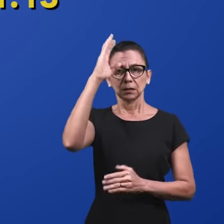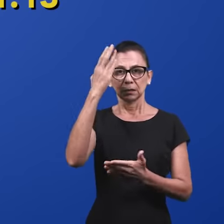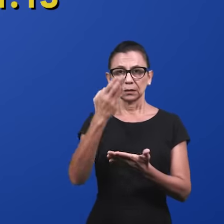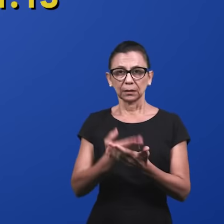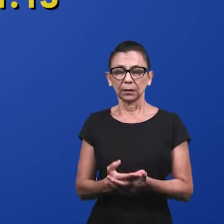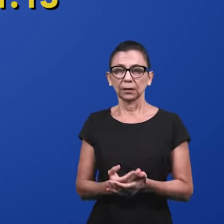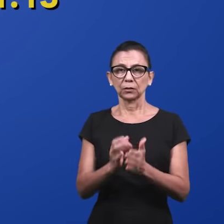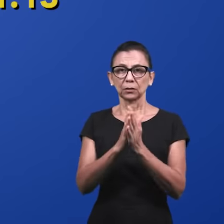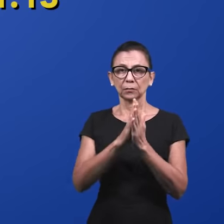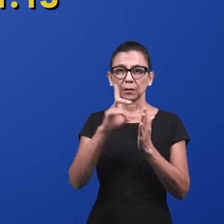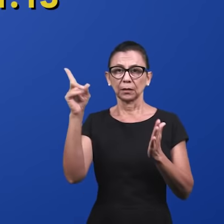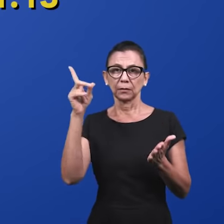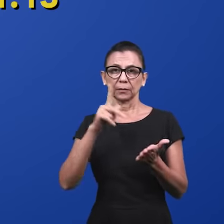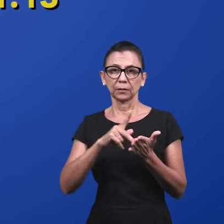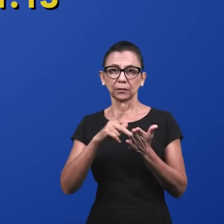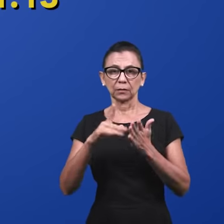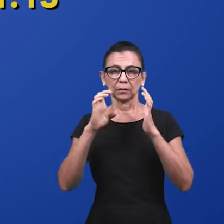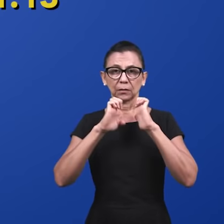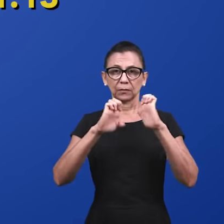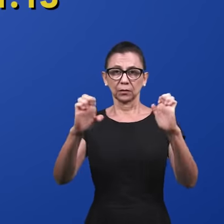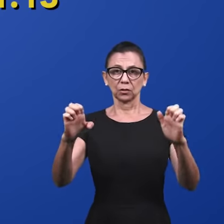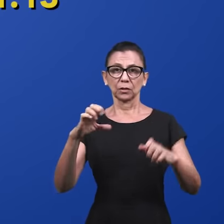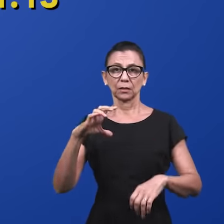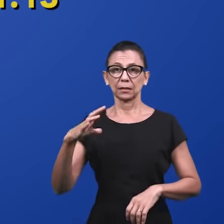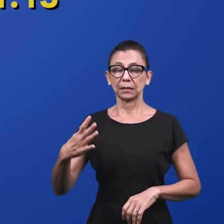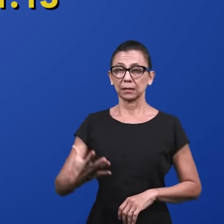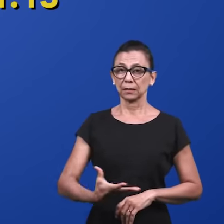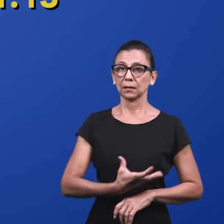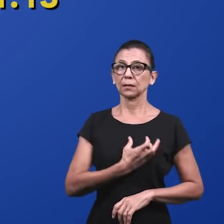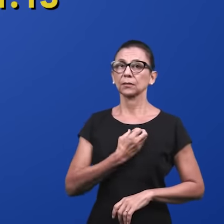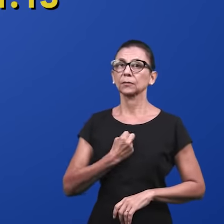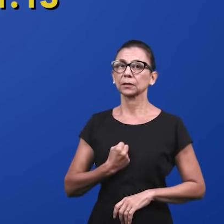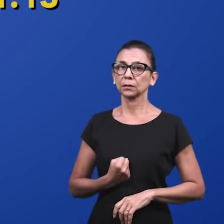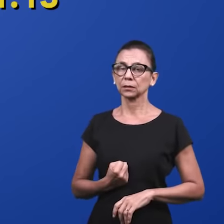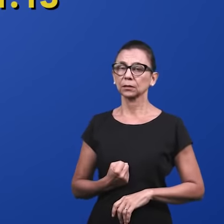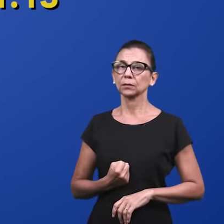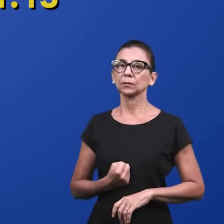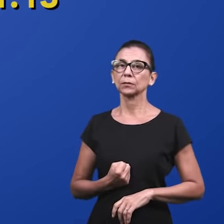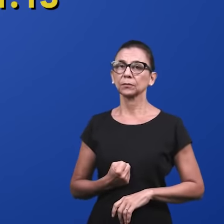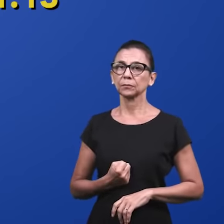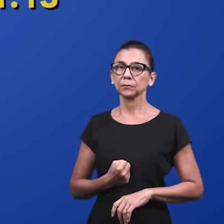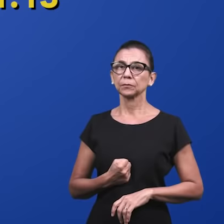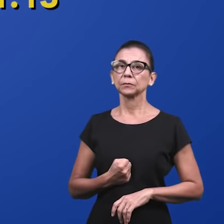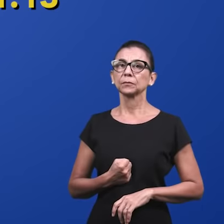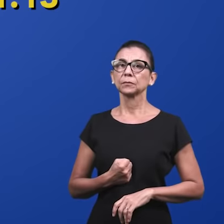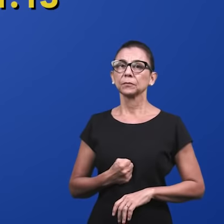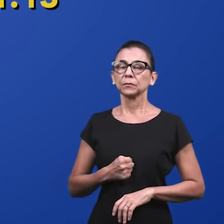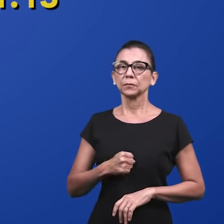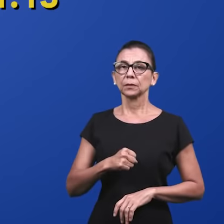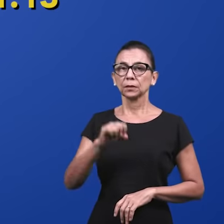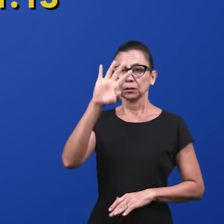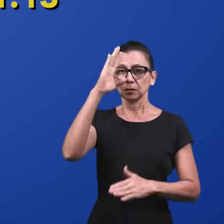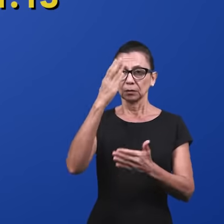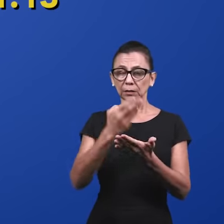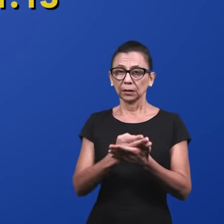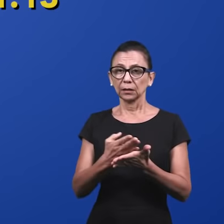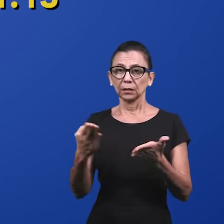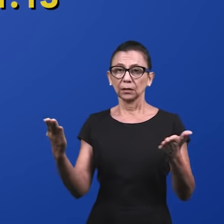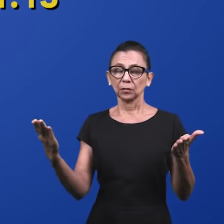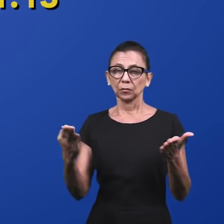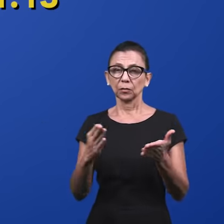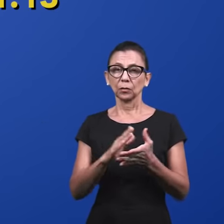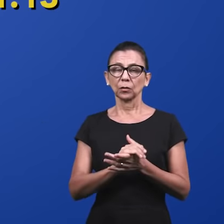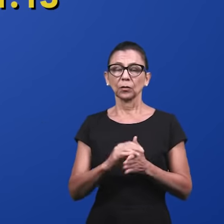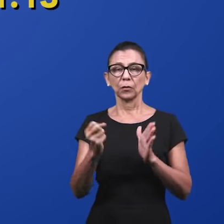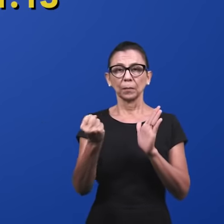da verdade, o evangelho da vossa salvação, e tendo nele também crido, fostes selados com o